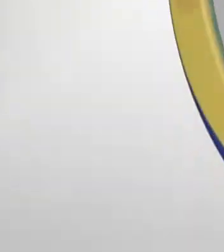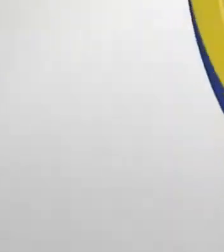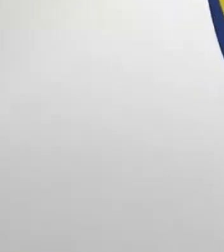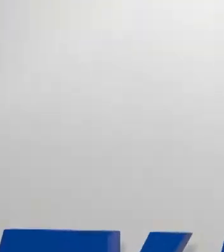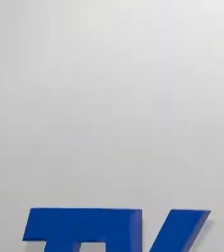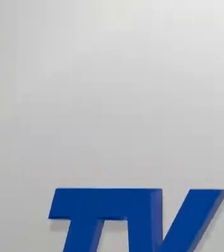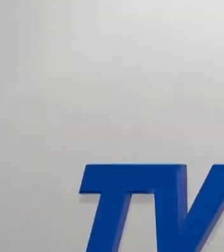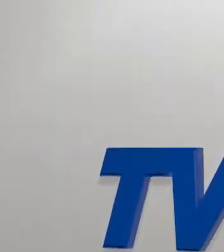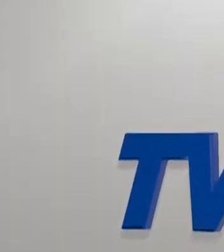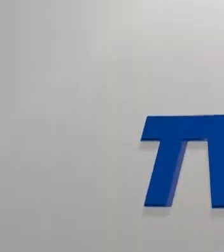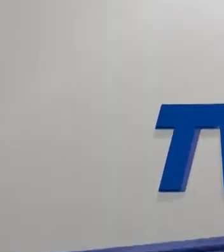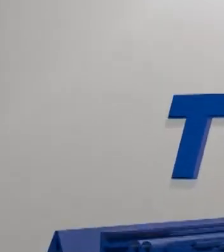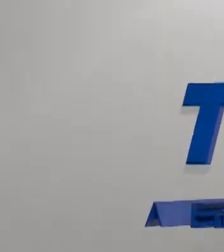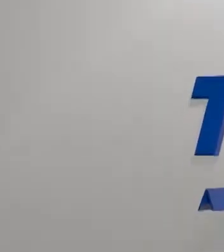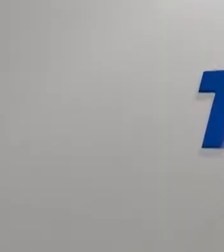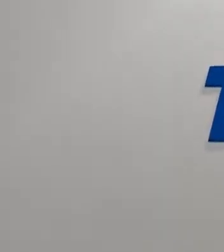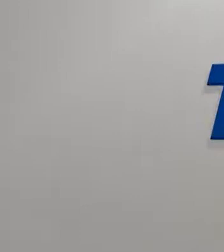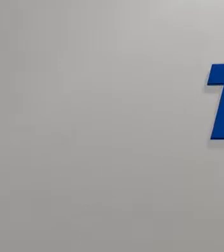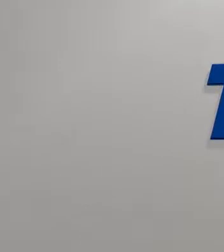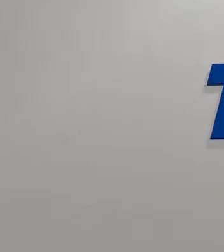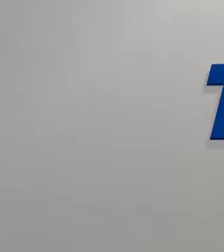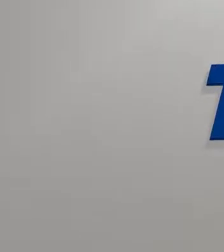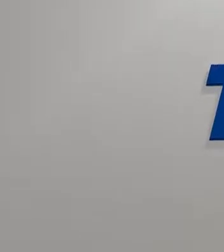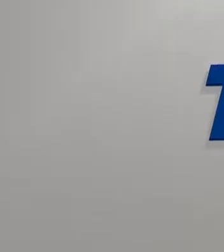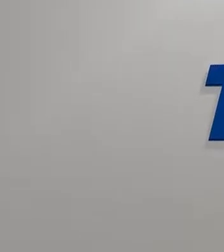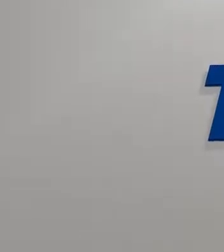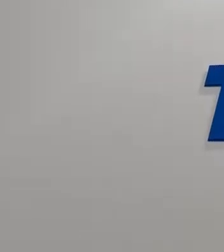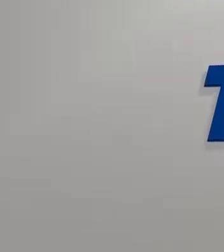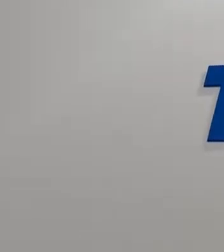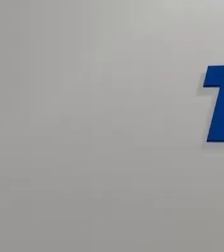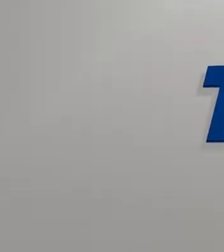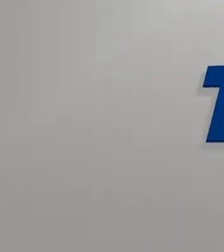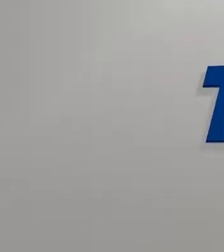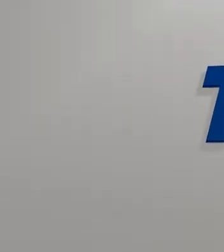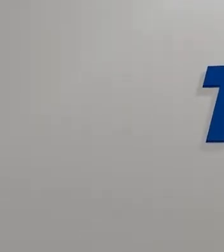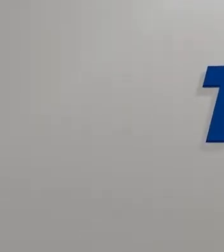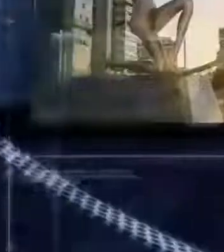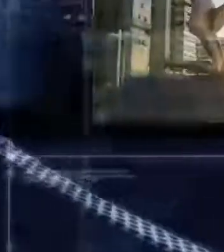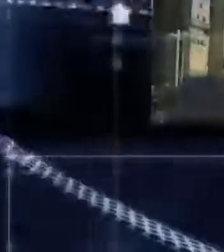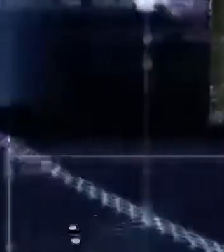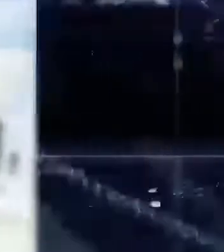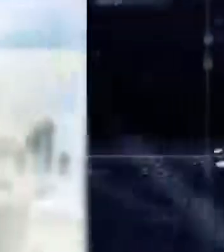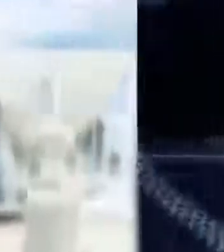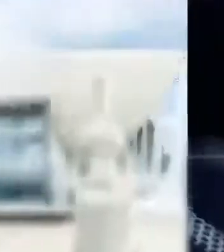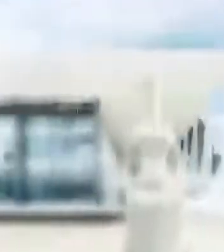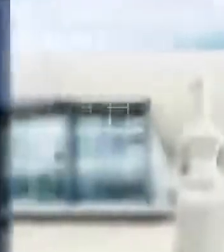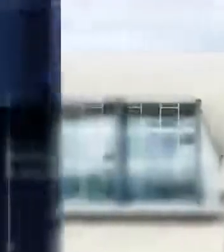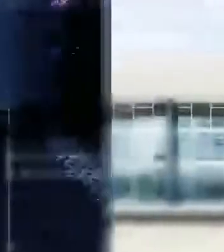TV Fortaleza, a emissora da Casa do Povo.